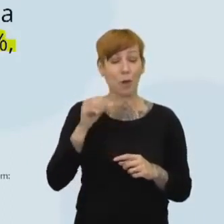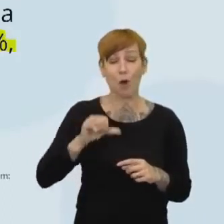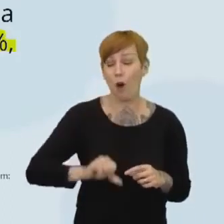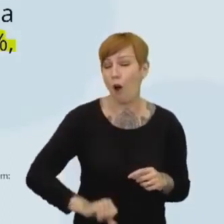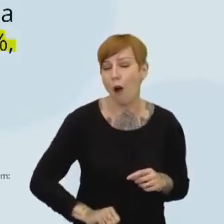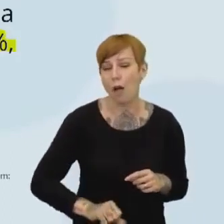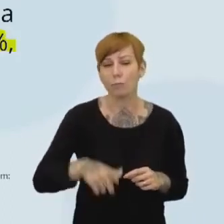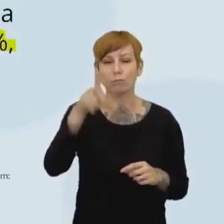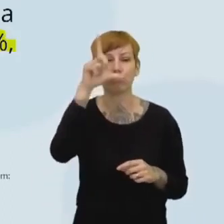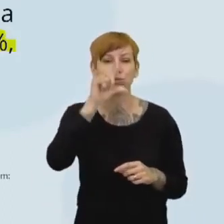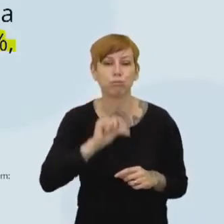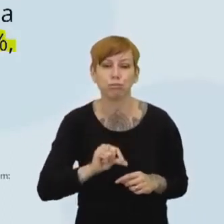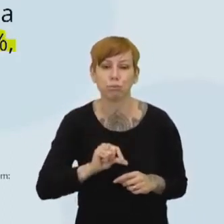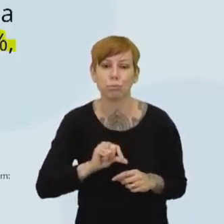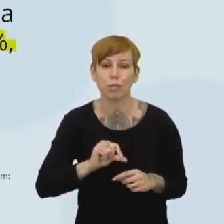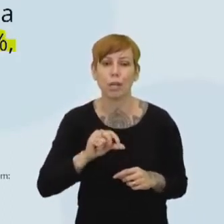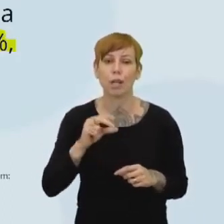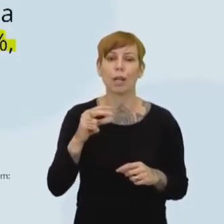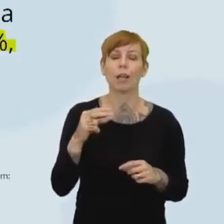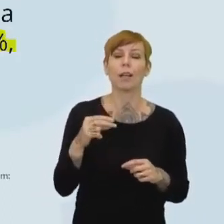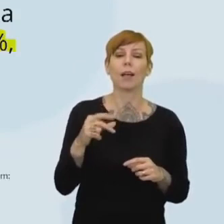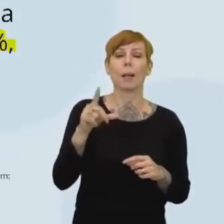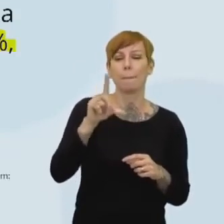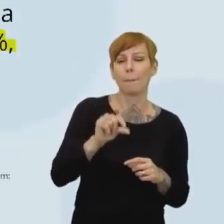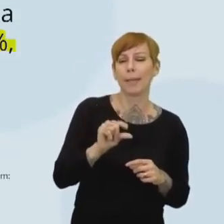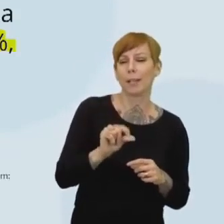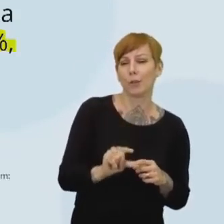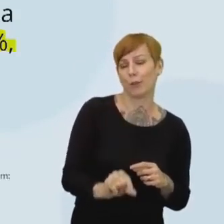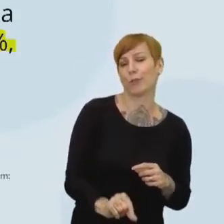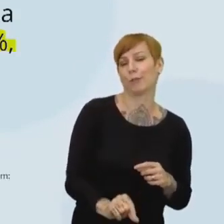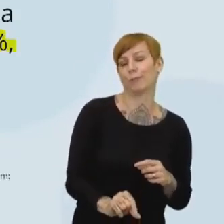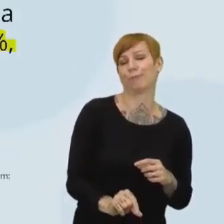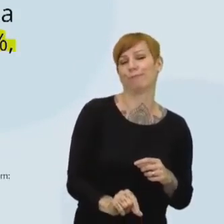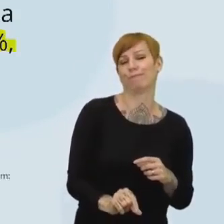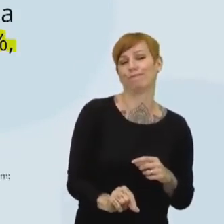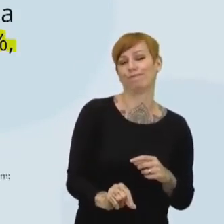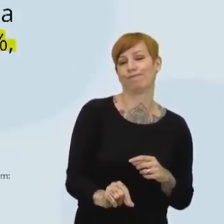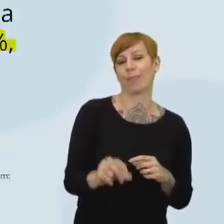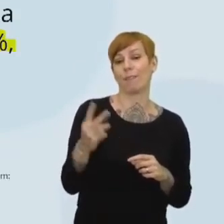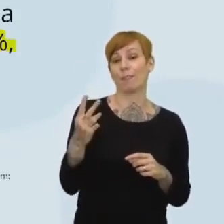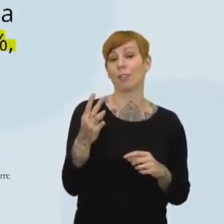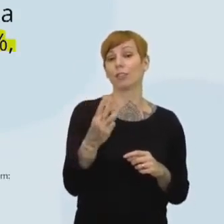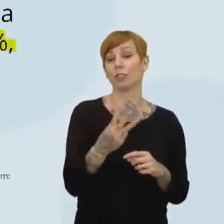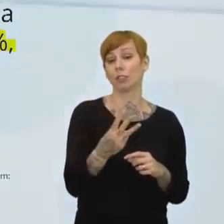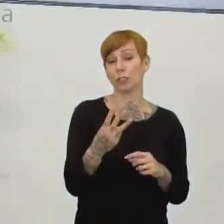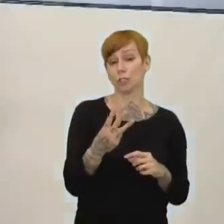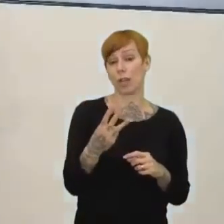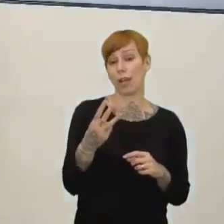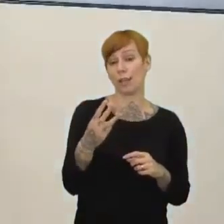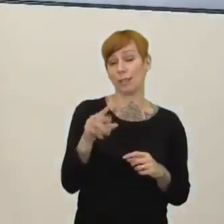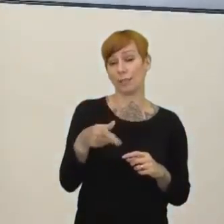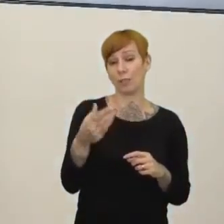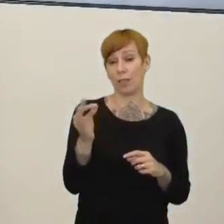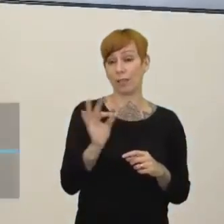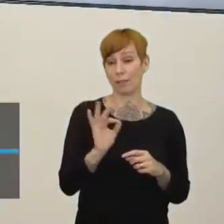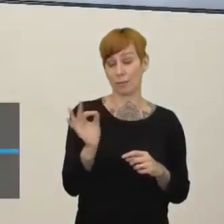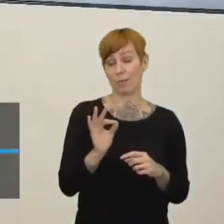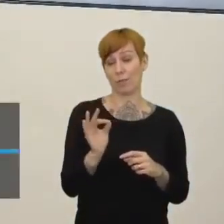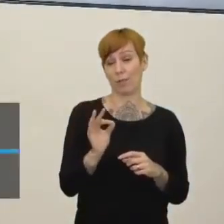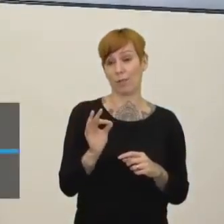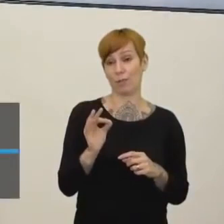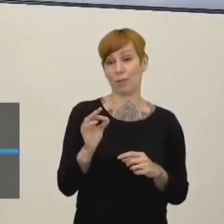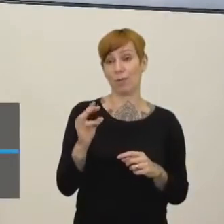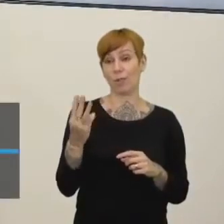foi para 23. De 33 foi para 35. Então, ao invés de acontecer